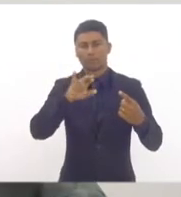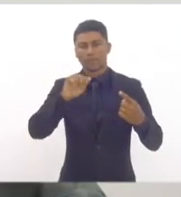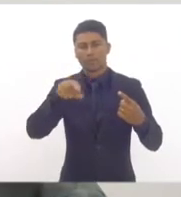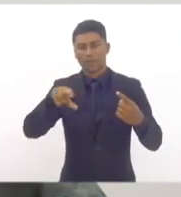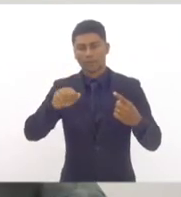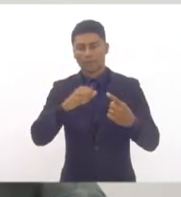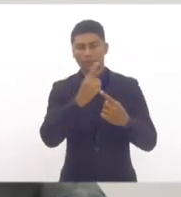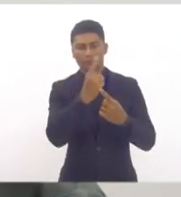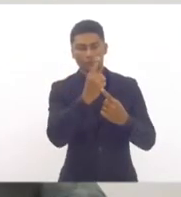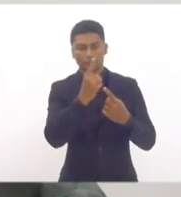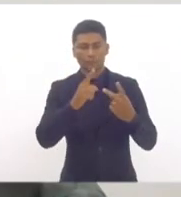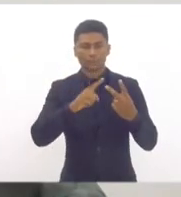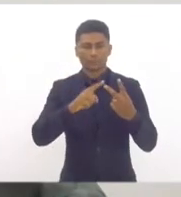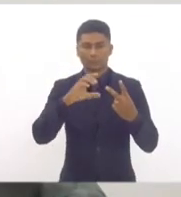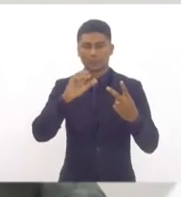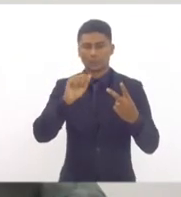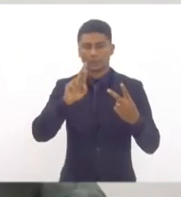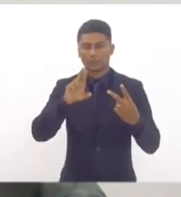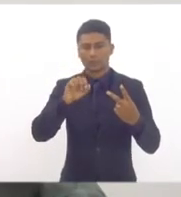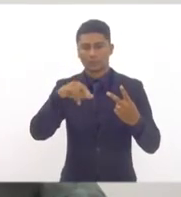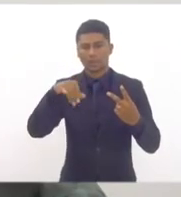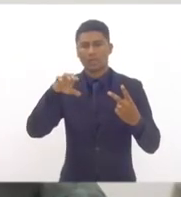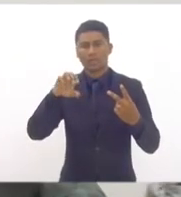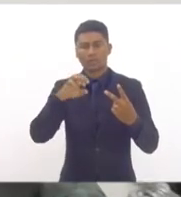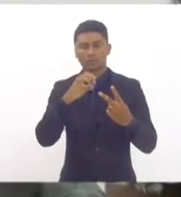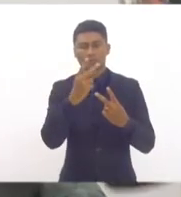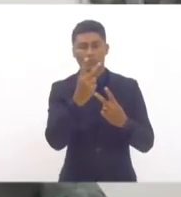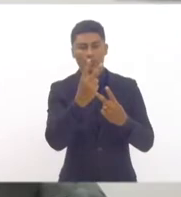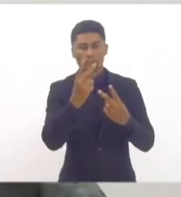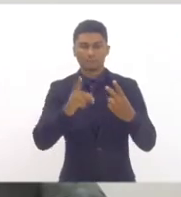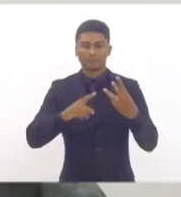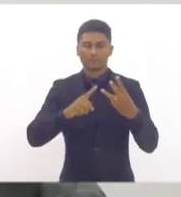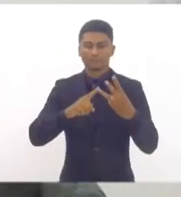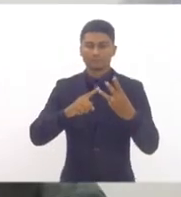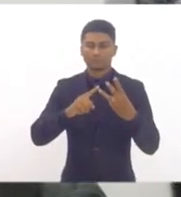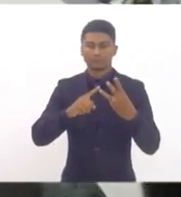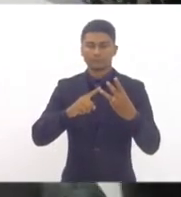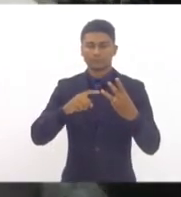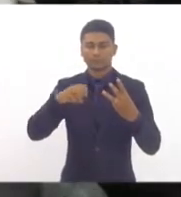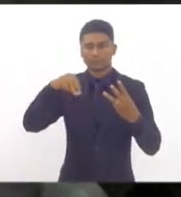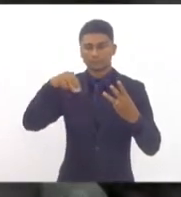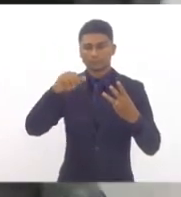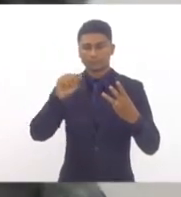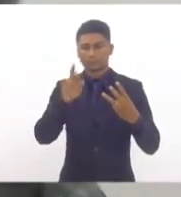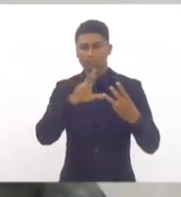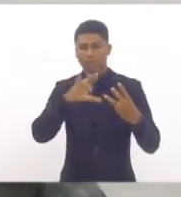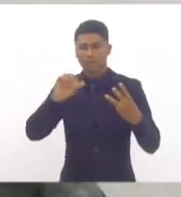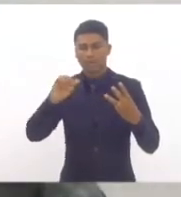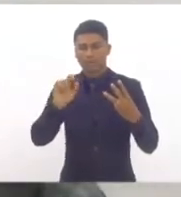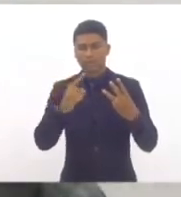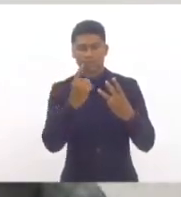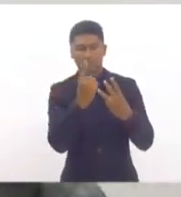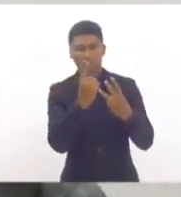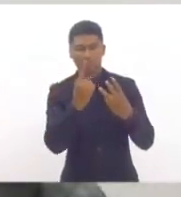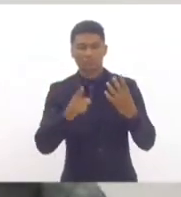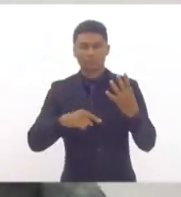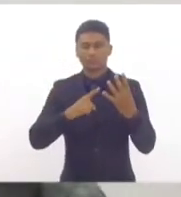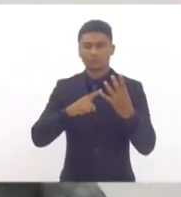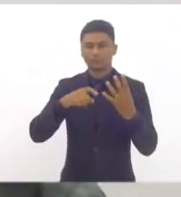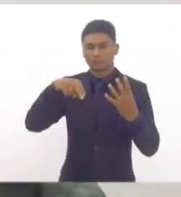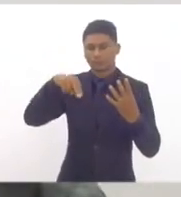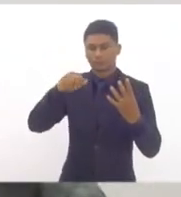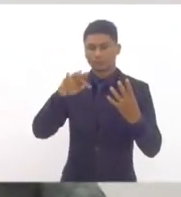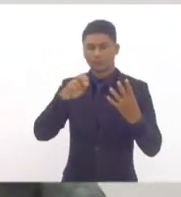voto. Candidata Caroline Cunha Faria, dois votos. Candidata Márcia Gatto, um voto. Candidata